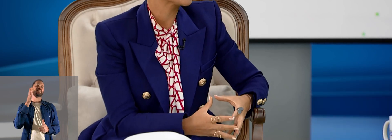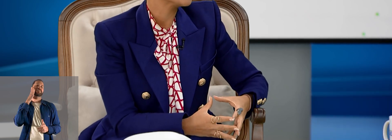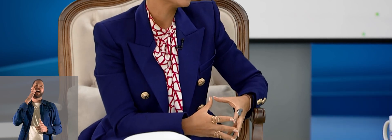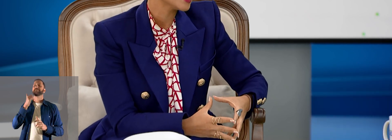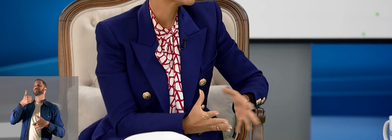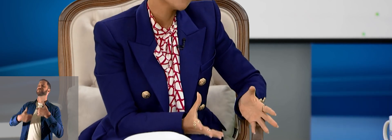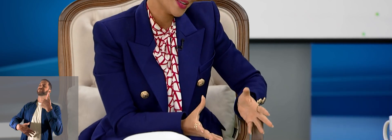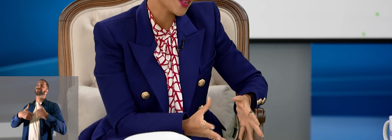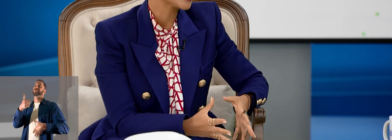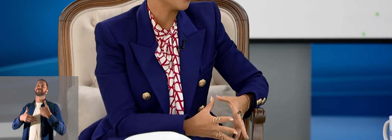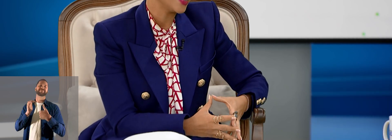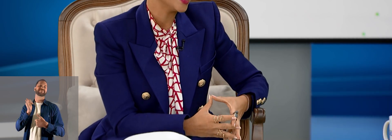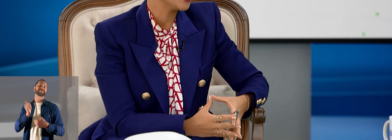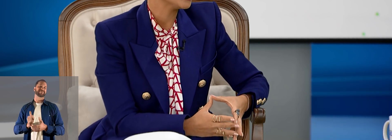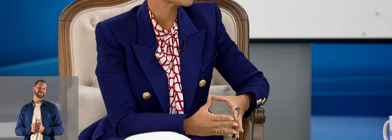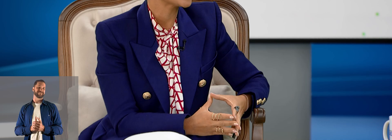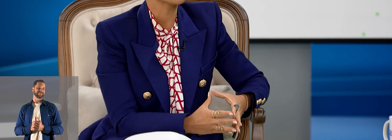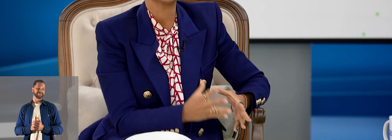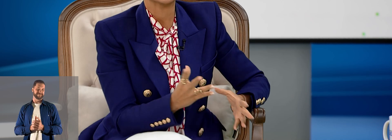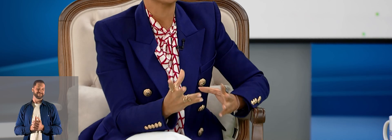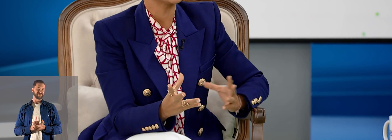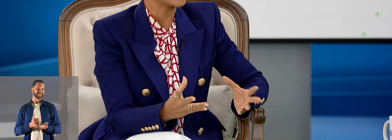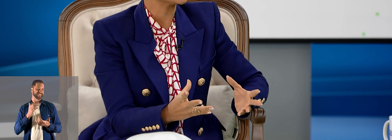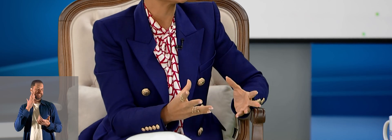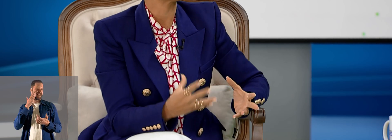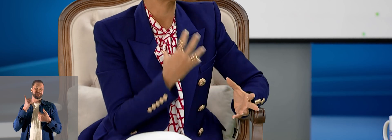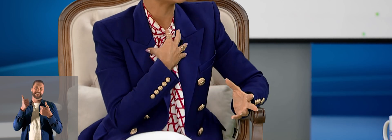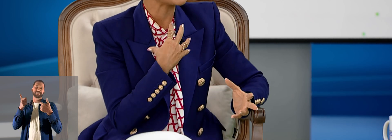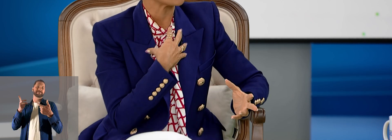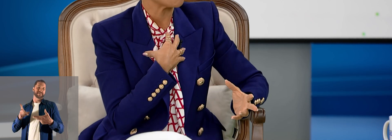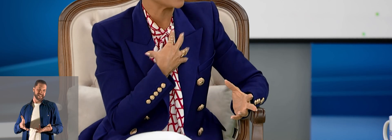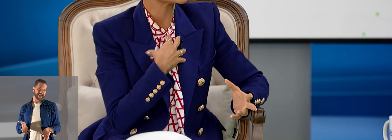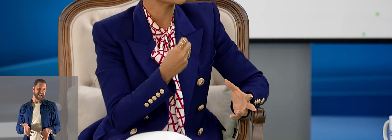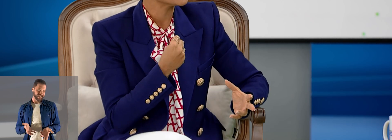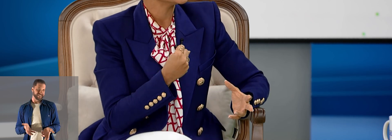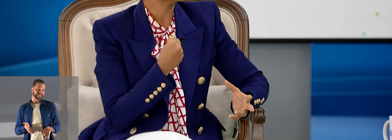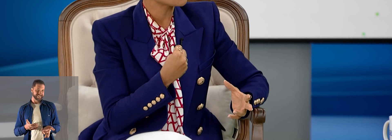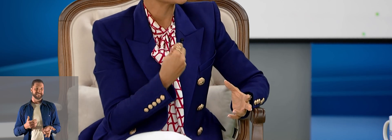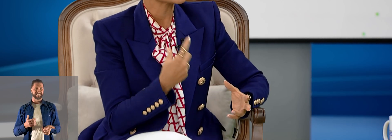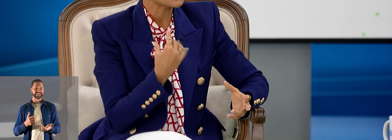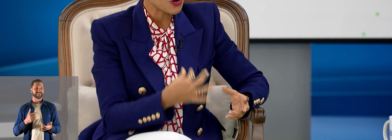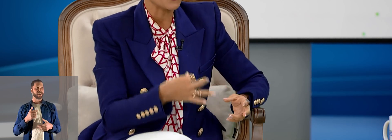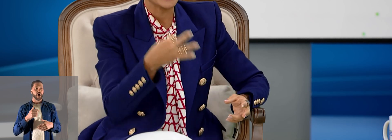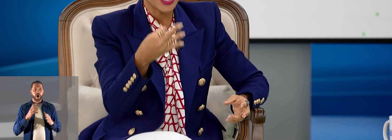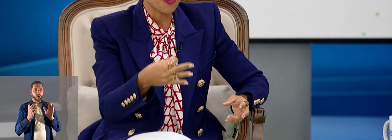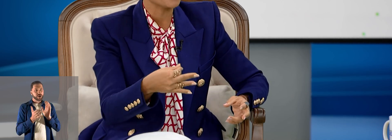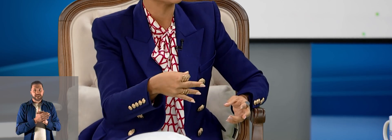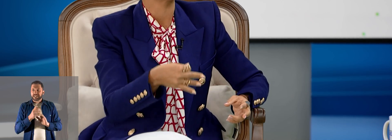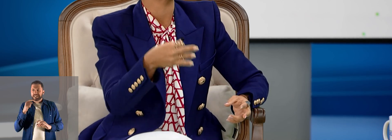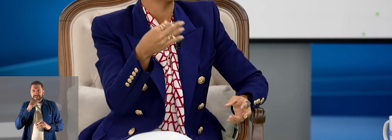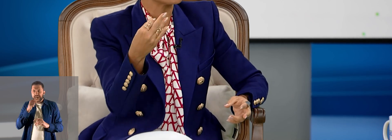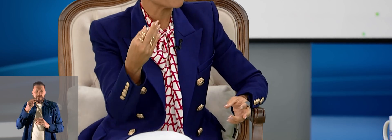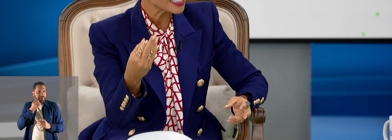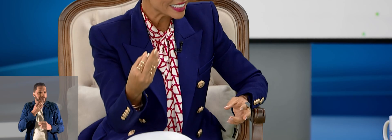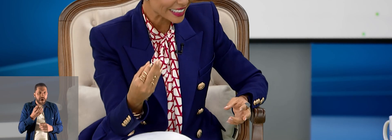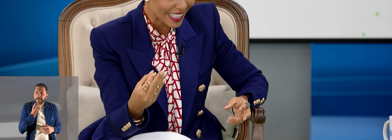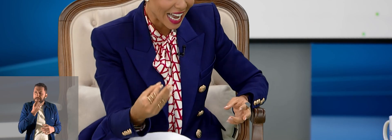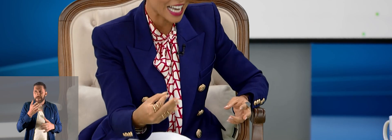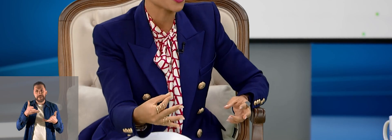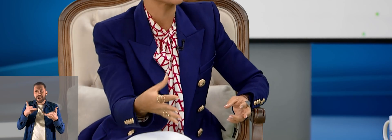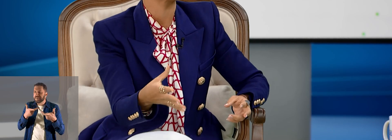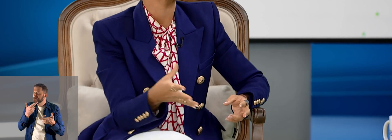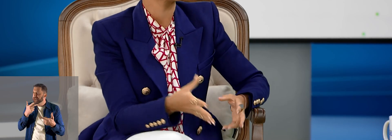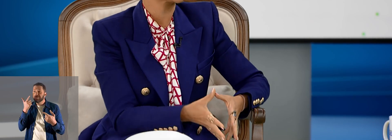o cliente perguntar saber o que está falando e não ser algo decorado não se dá alma do coração não olha realmente é